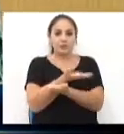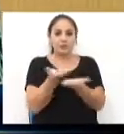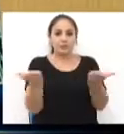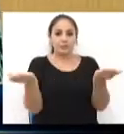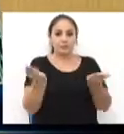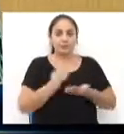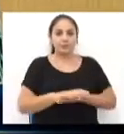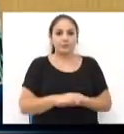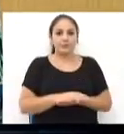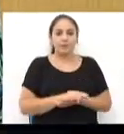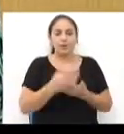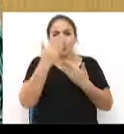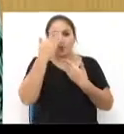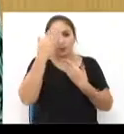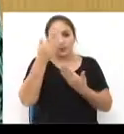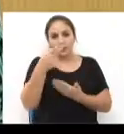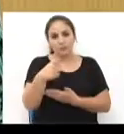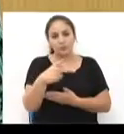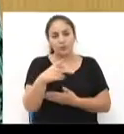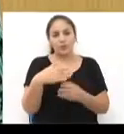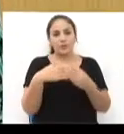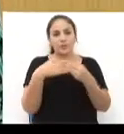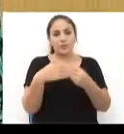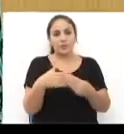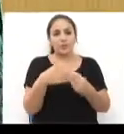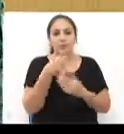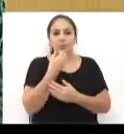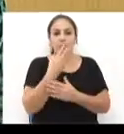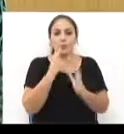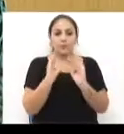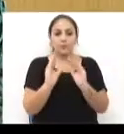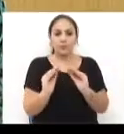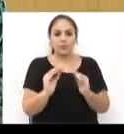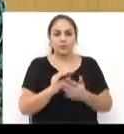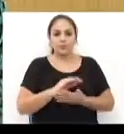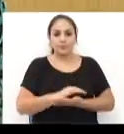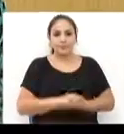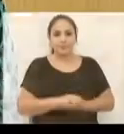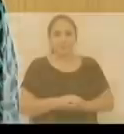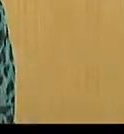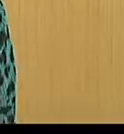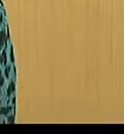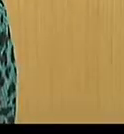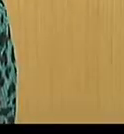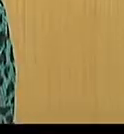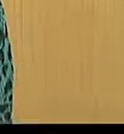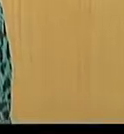que está aparecendo no vídeo. Obrigada pela sua companhia e uma ótima noite!